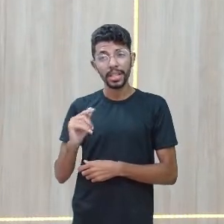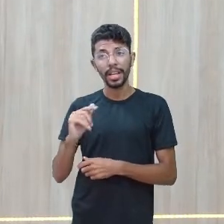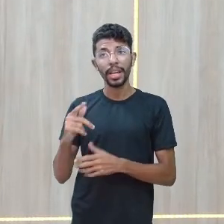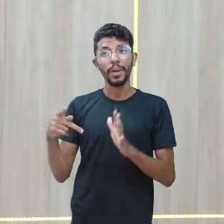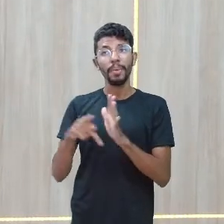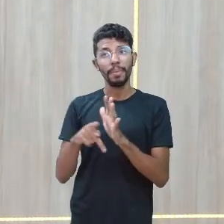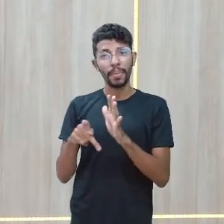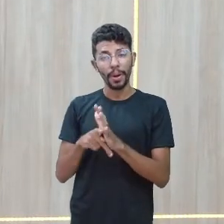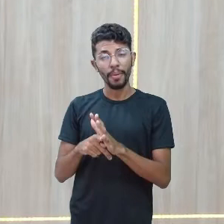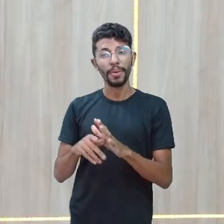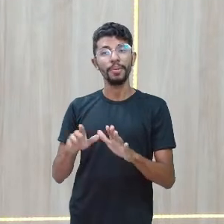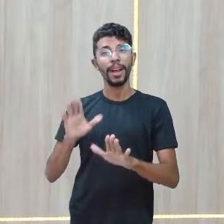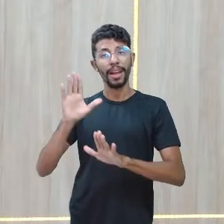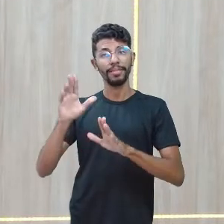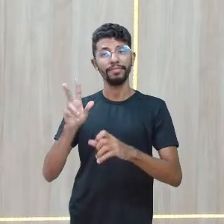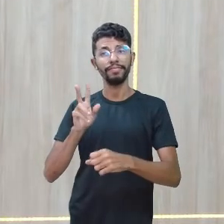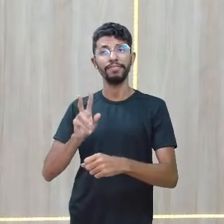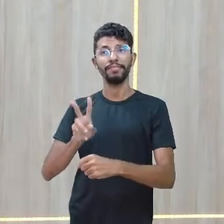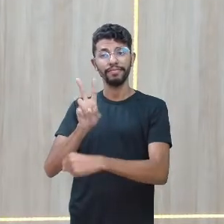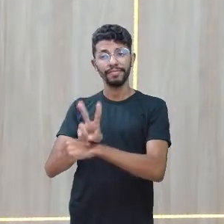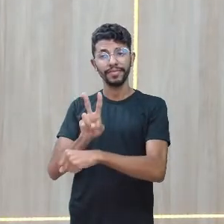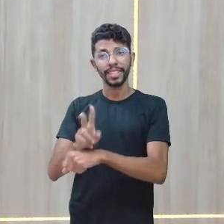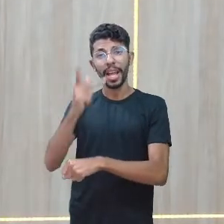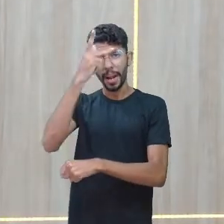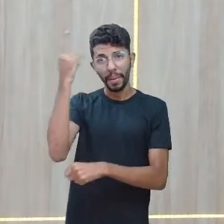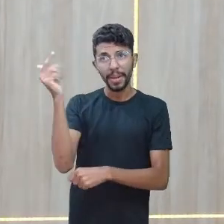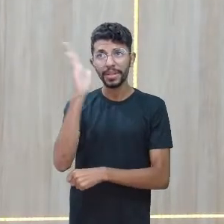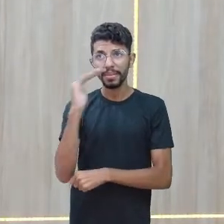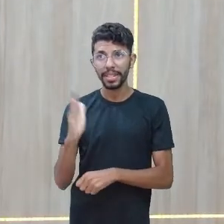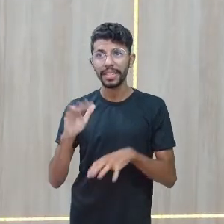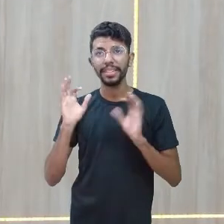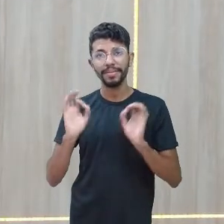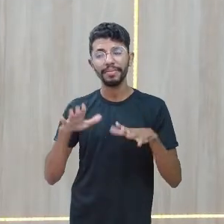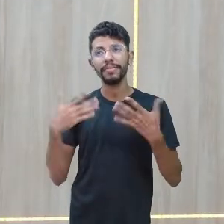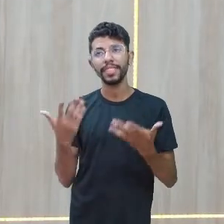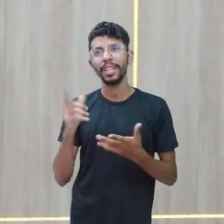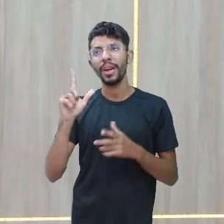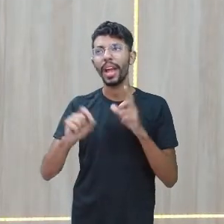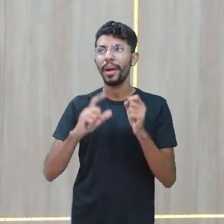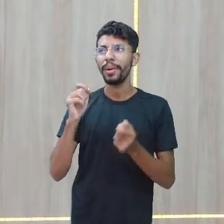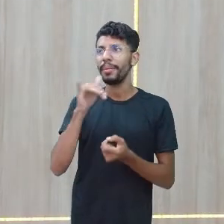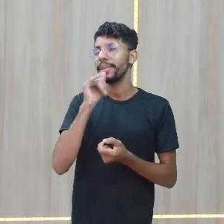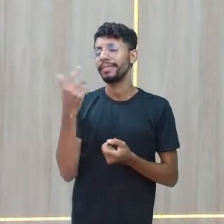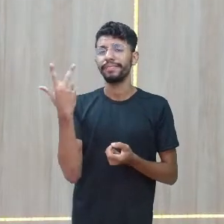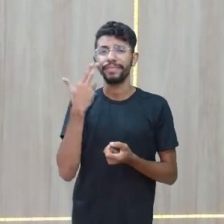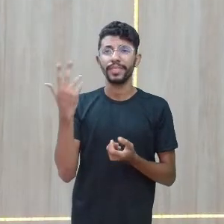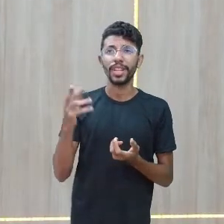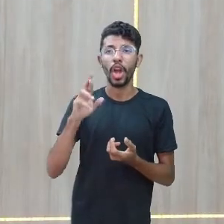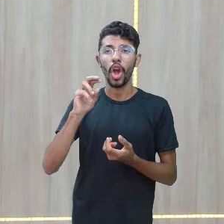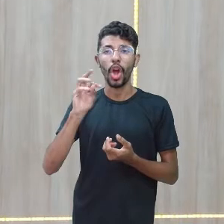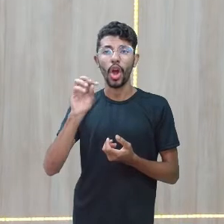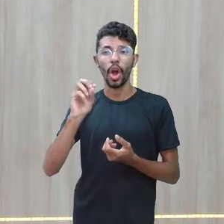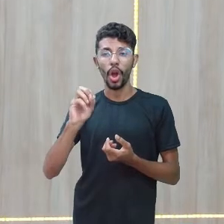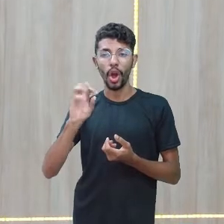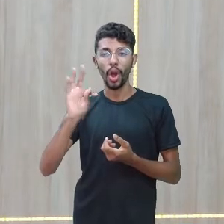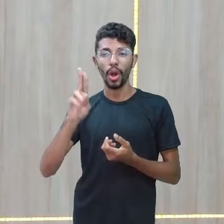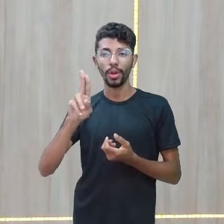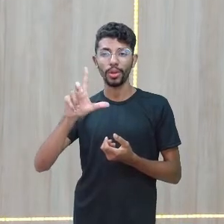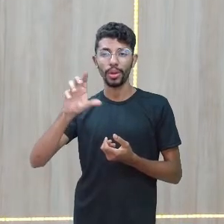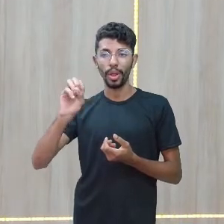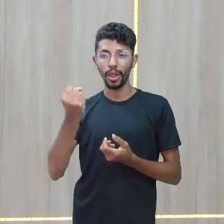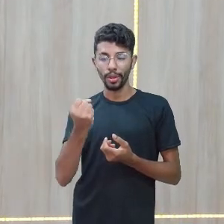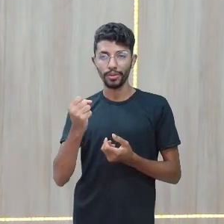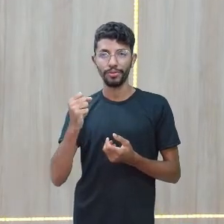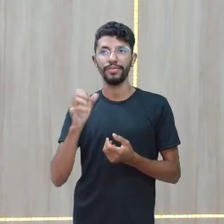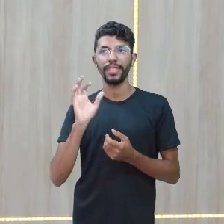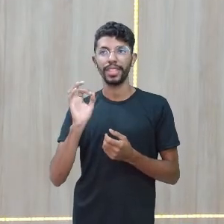É uma loucura. Então, um dos clichês, então é meio que baseado em clichê, né, em rótulo. Um dos rótulos em cima da gente, brasileiros,